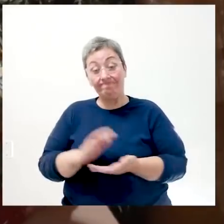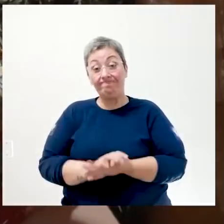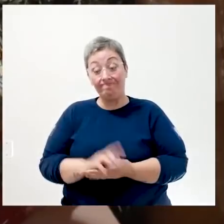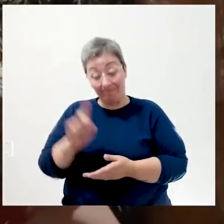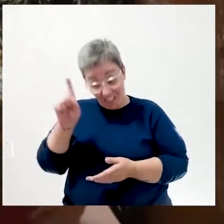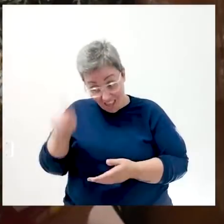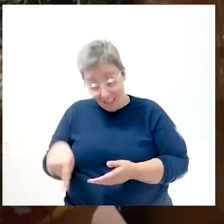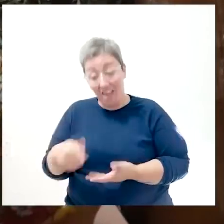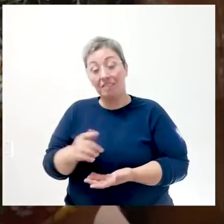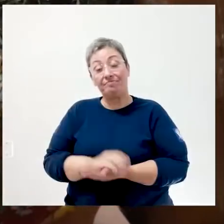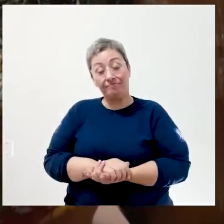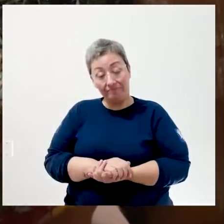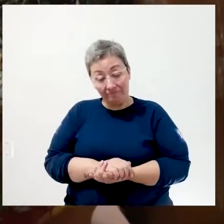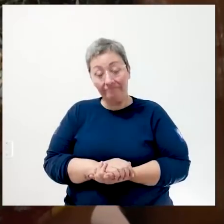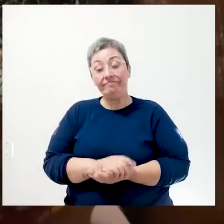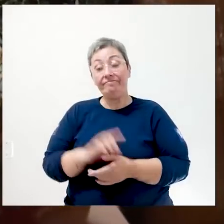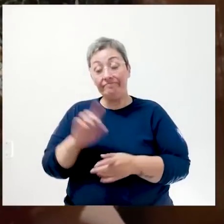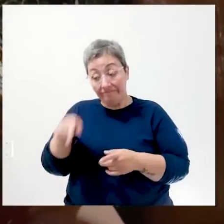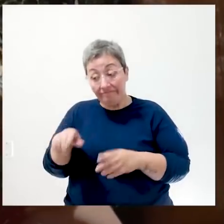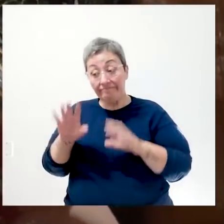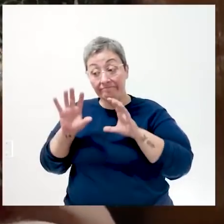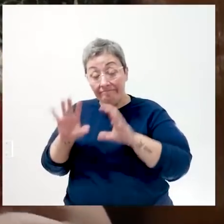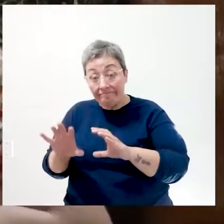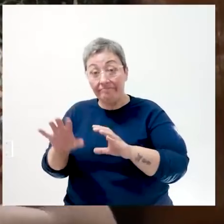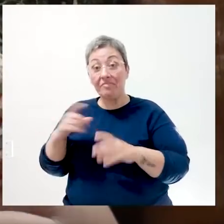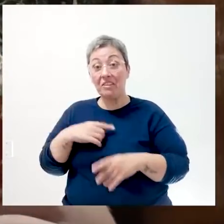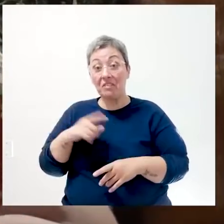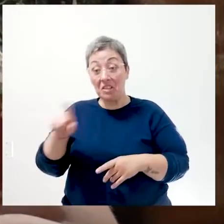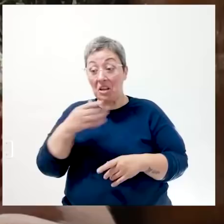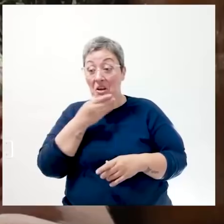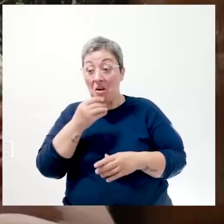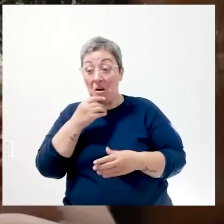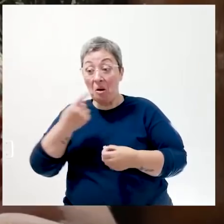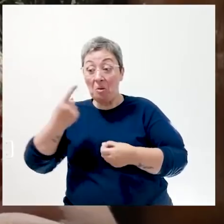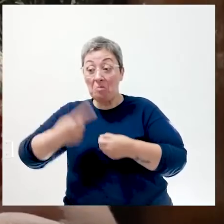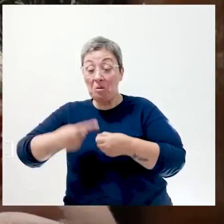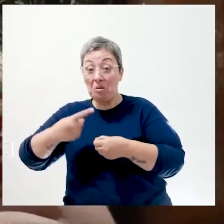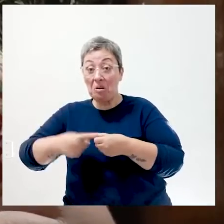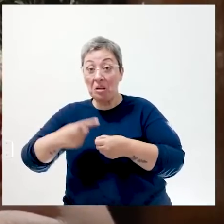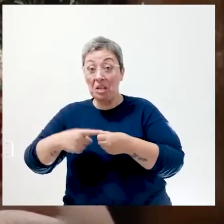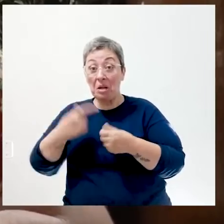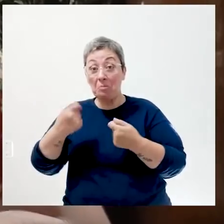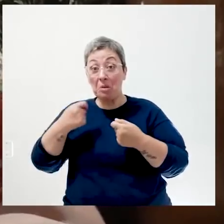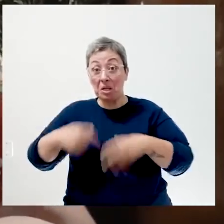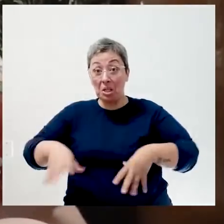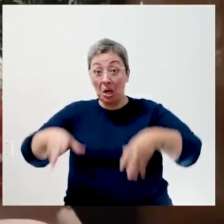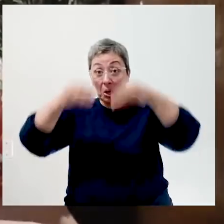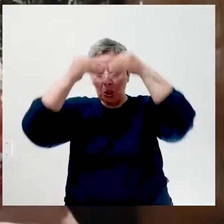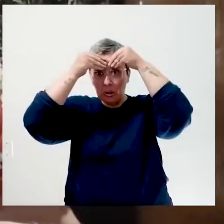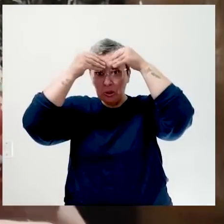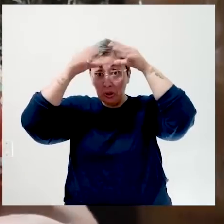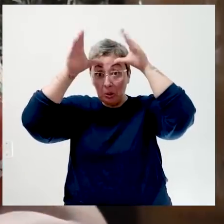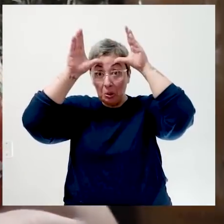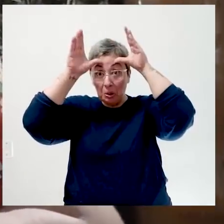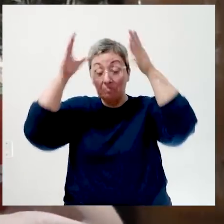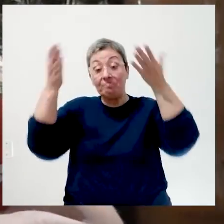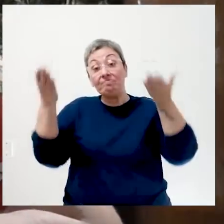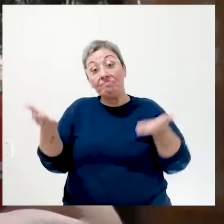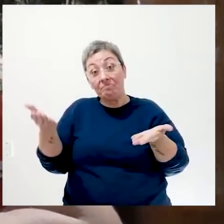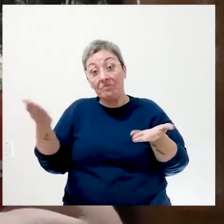lendas. É isso mesmo, homem da cidade. Precisa adquirir